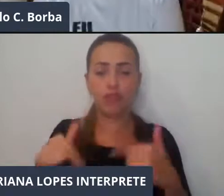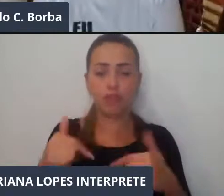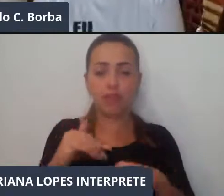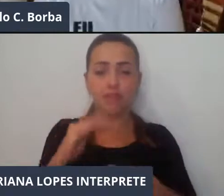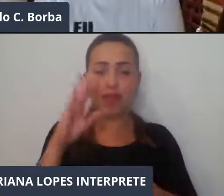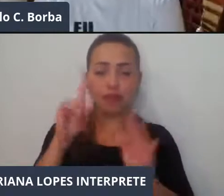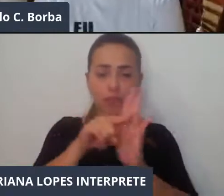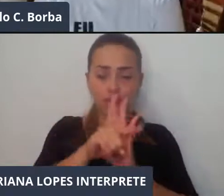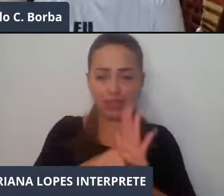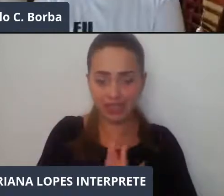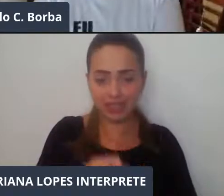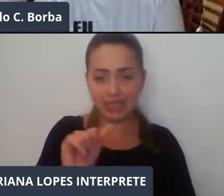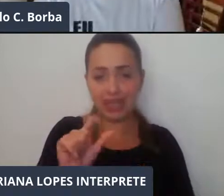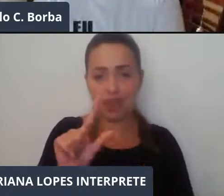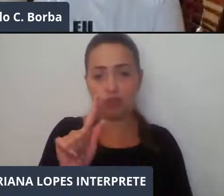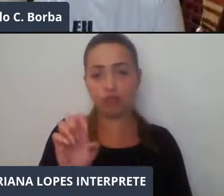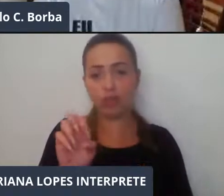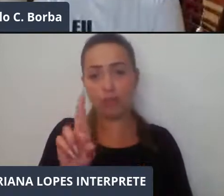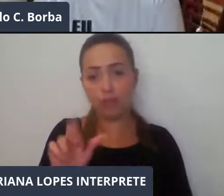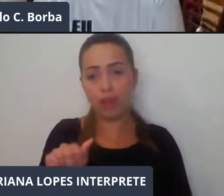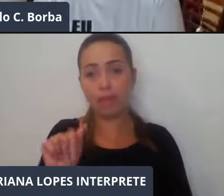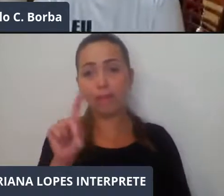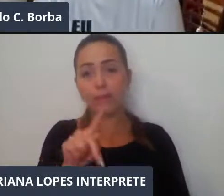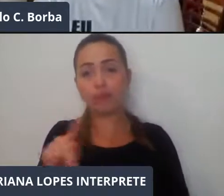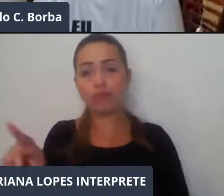de álgebra, com professores que